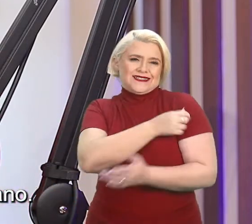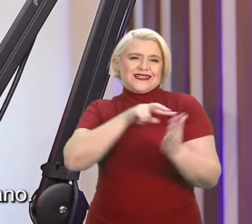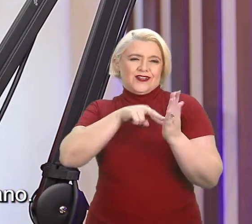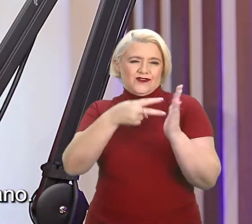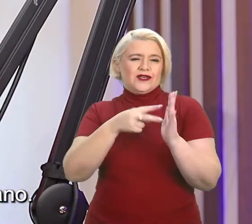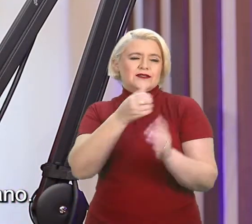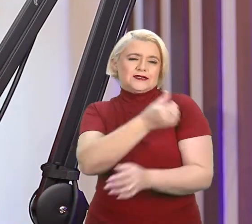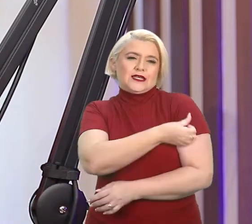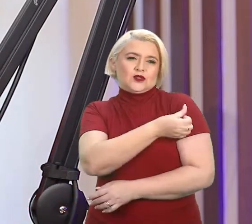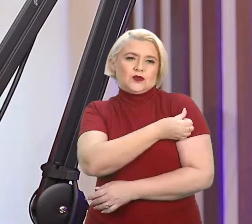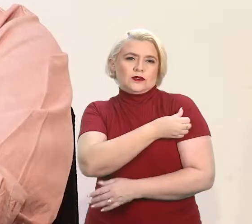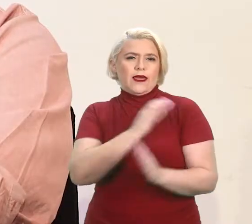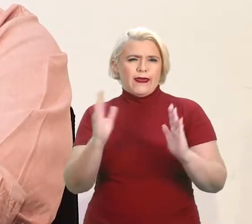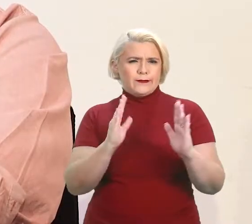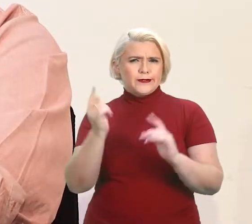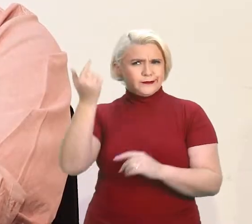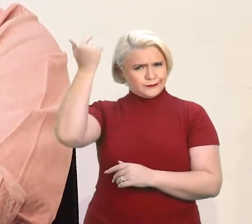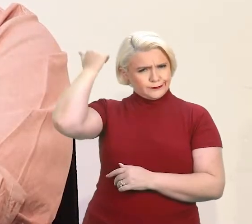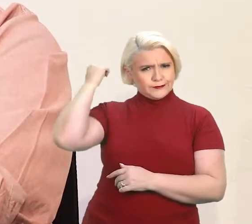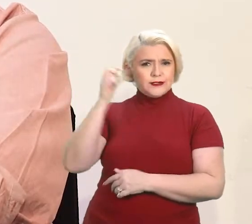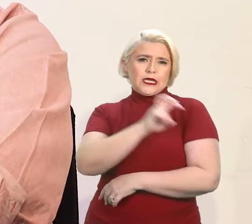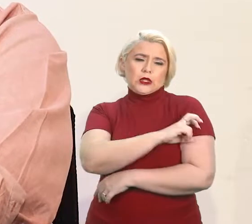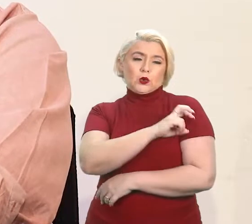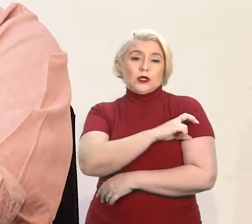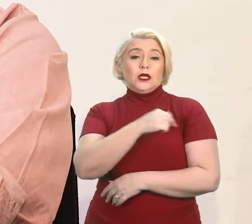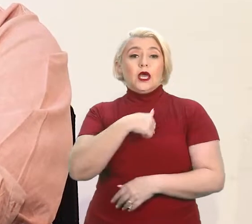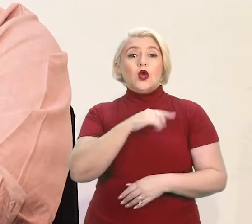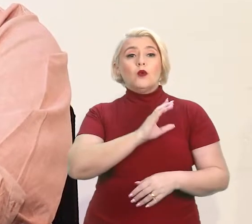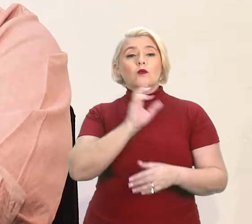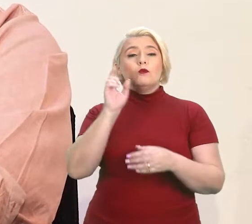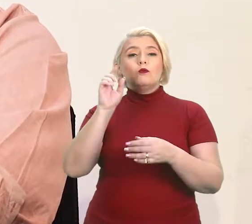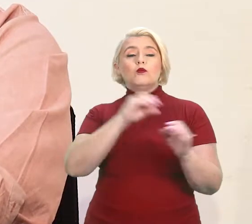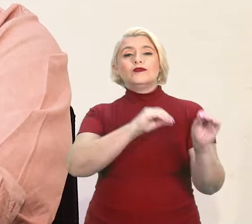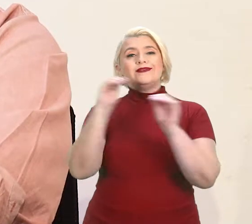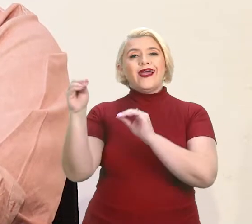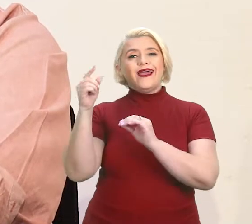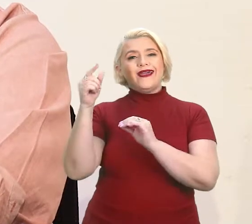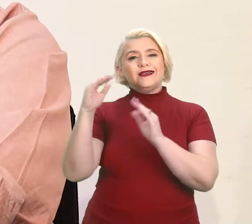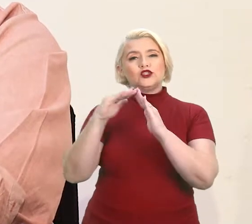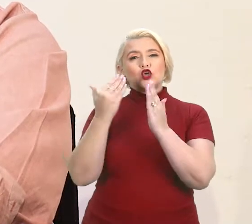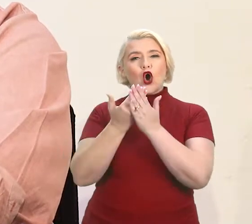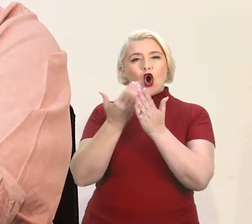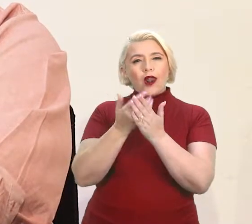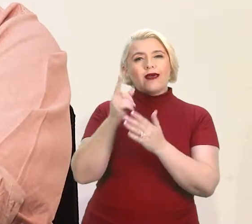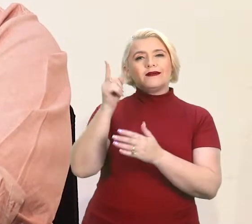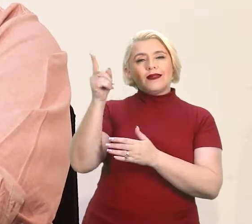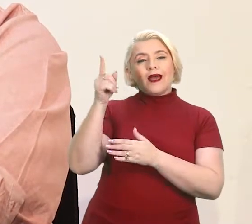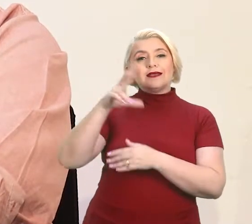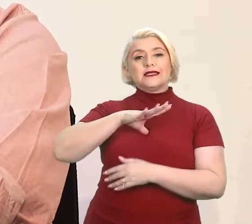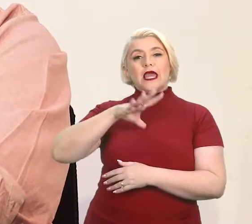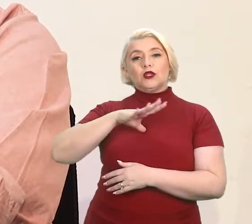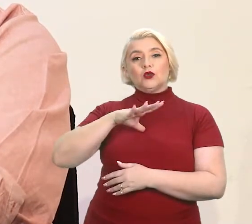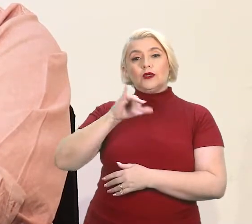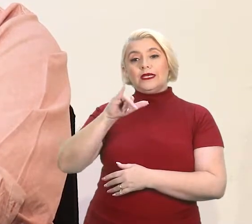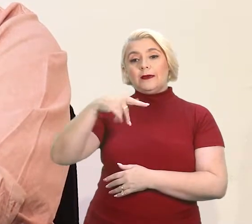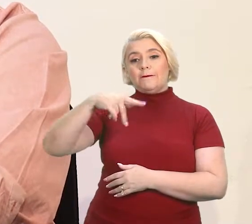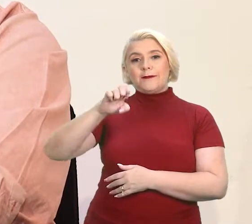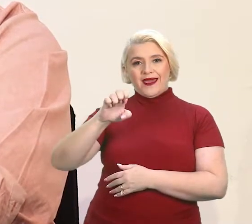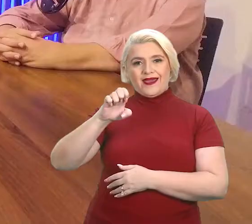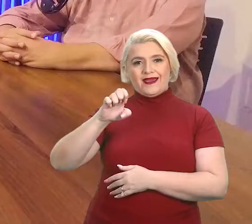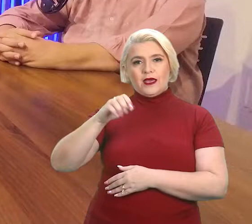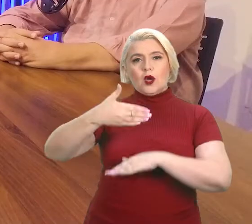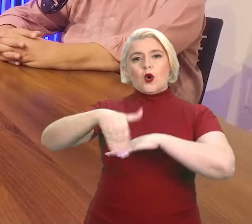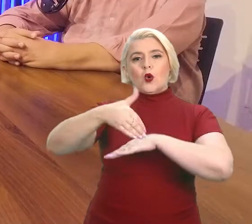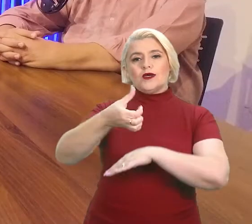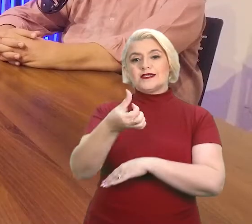era 5º ano. Eu fui estudar no IP, o Instituto Presbiteriano de Goiânia, que era no centro, na 68.